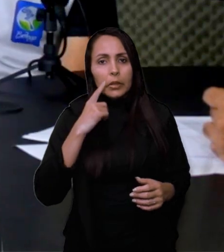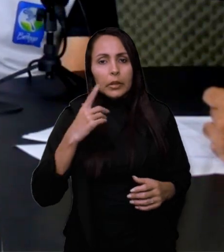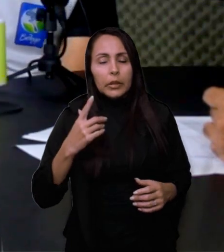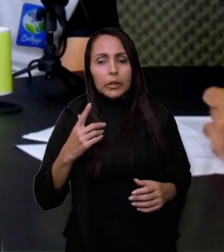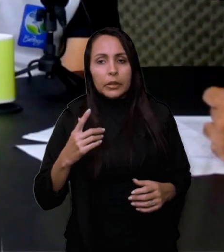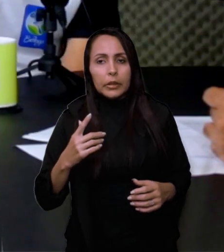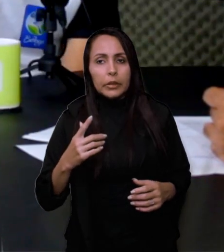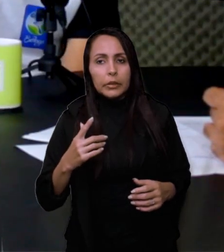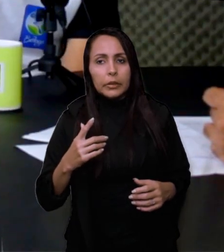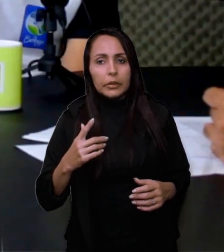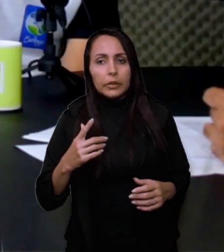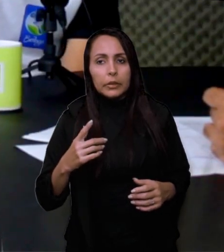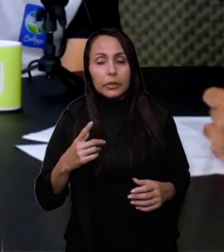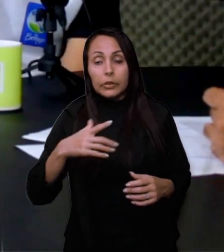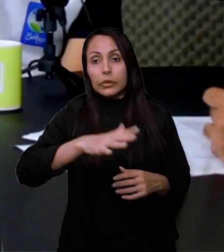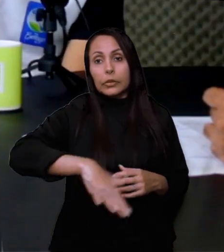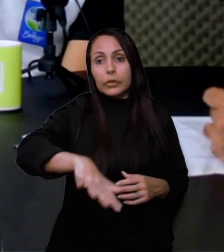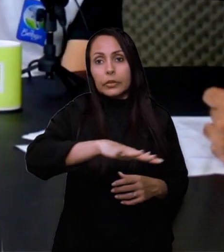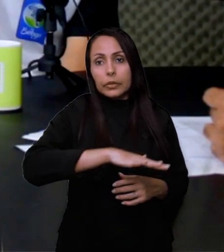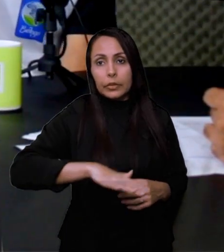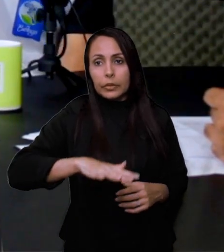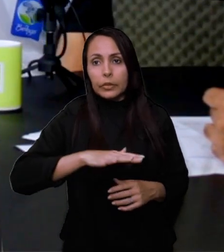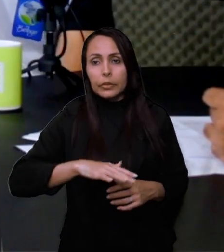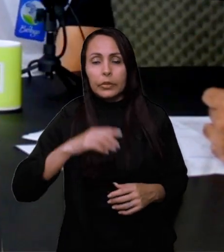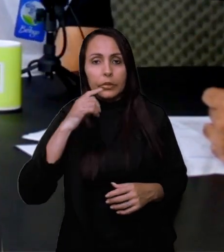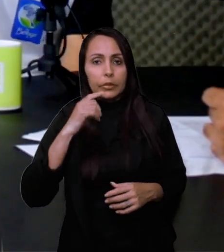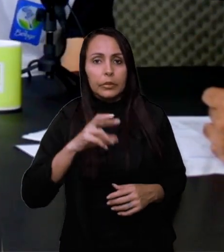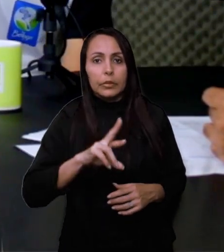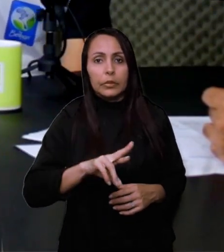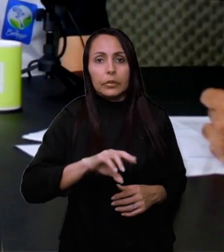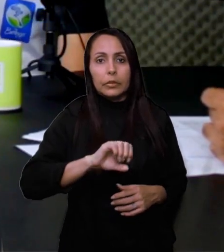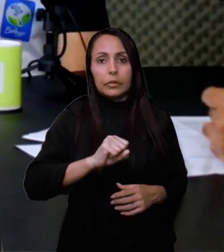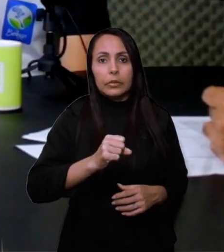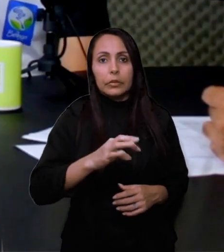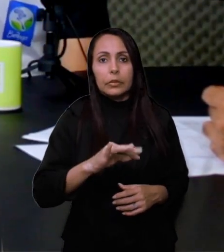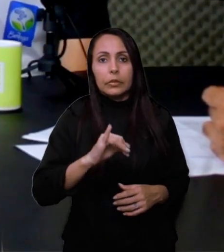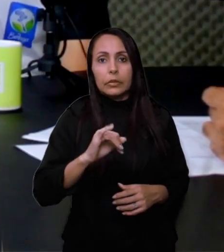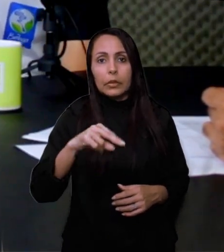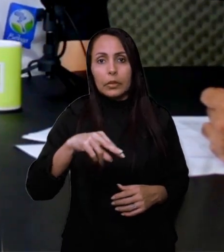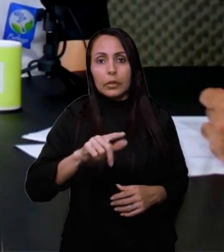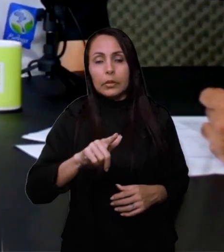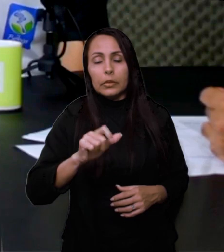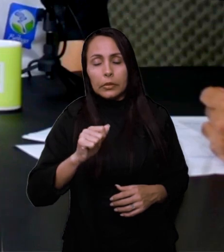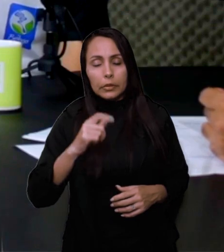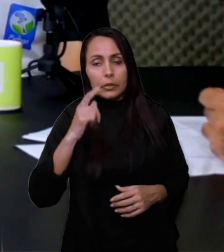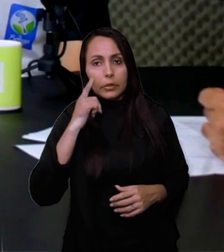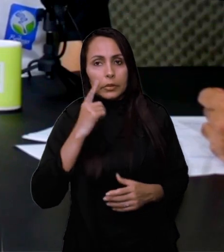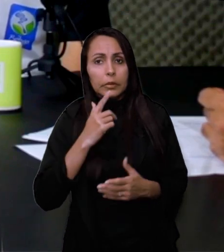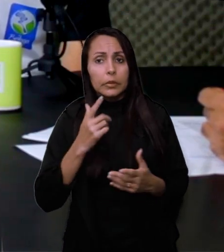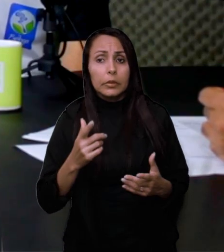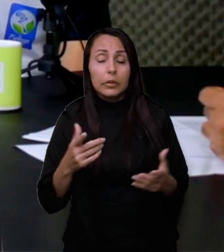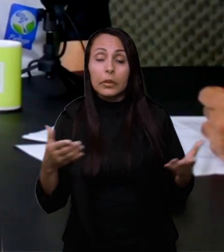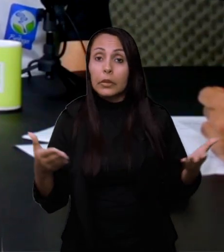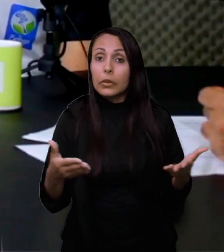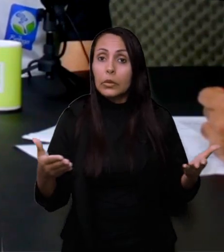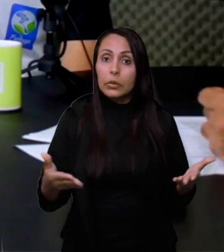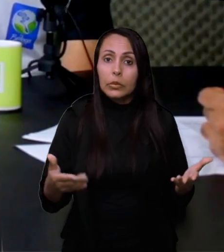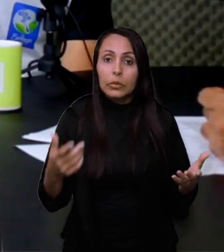de ter... era uma área muito grande de restinga que a gente tinha que passar por cima para poder chegar na praia. Isso É. mesmo, isso E mesmo. agora